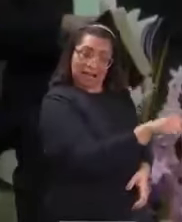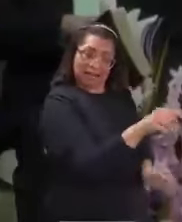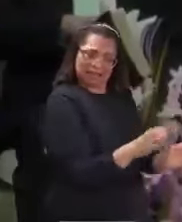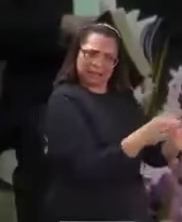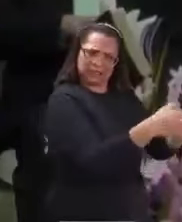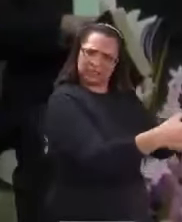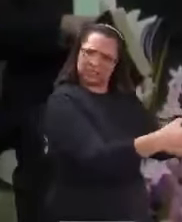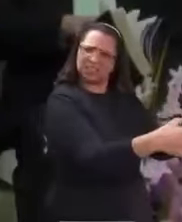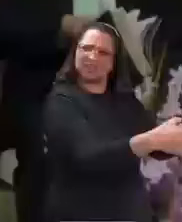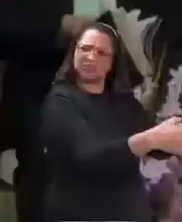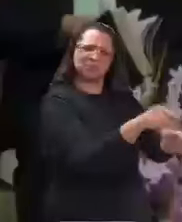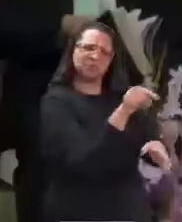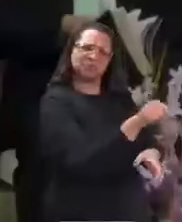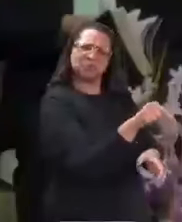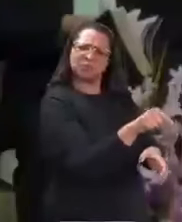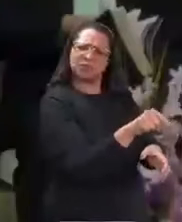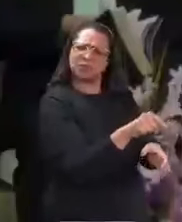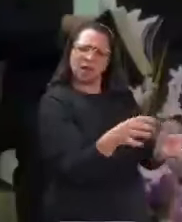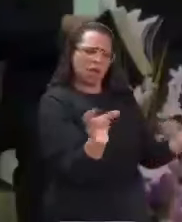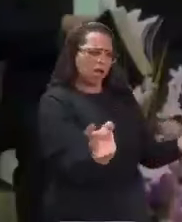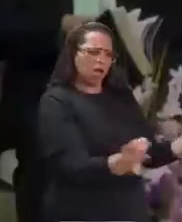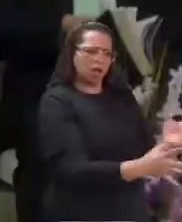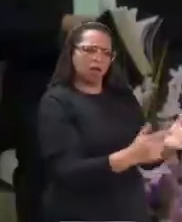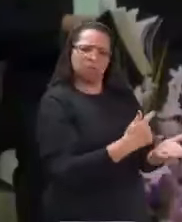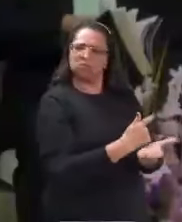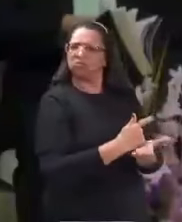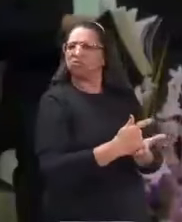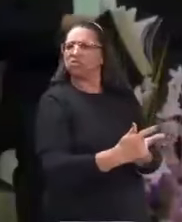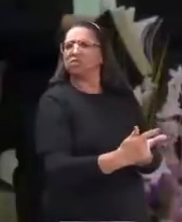Mundial termina o livro do